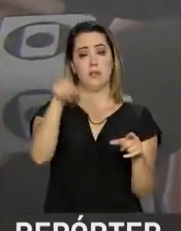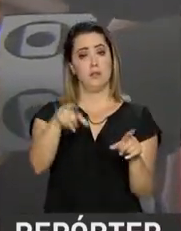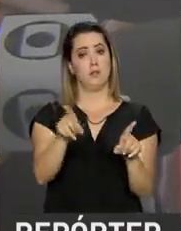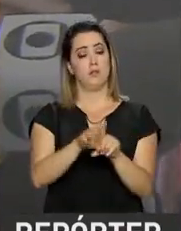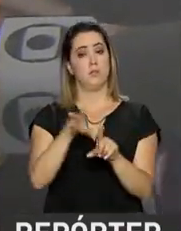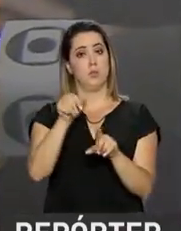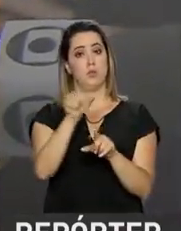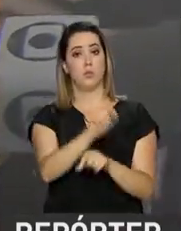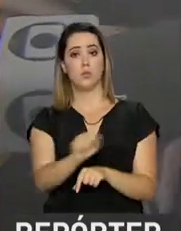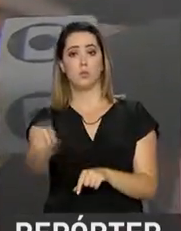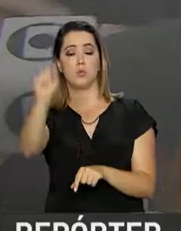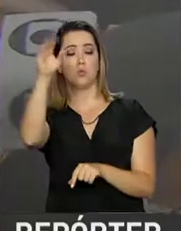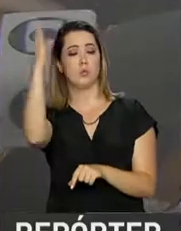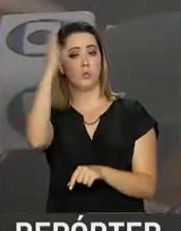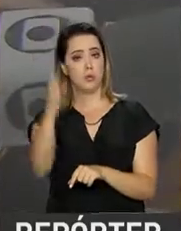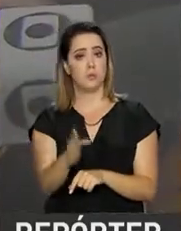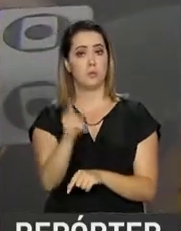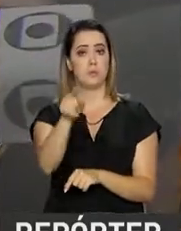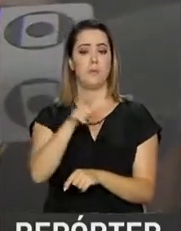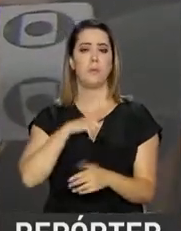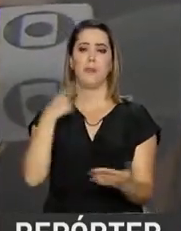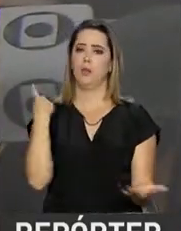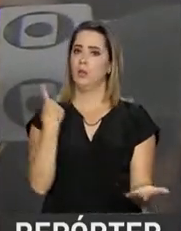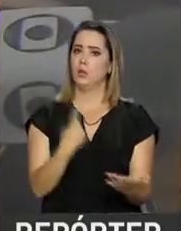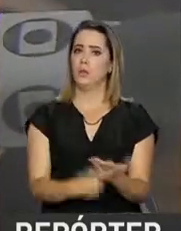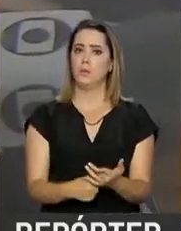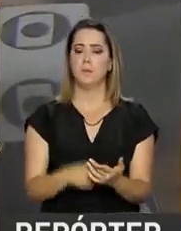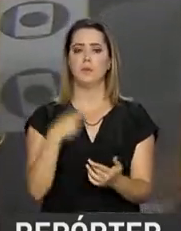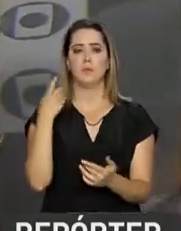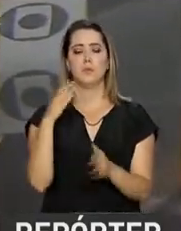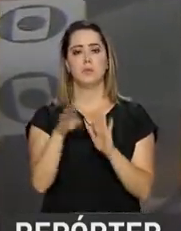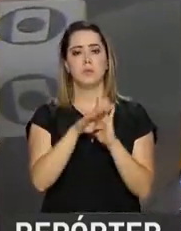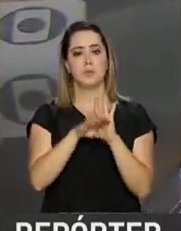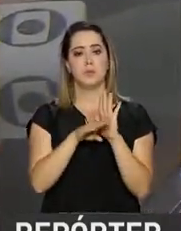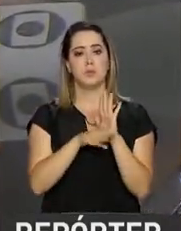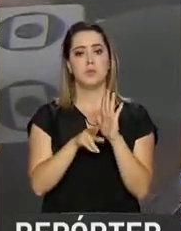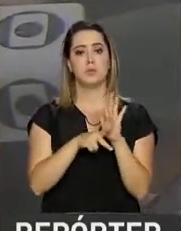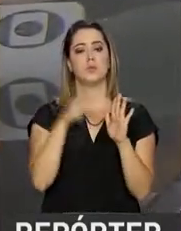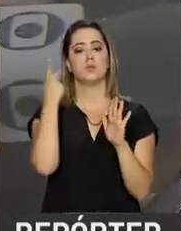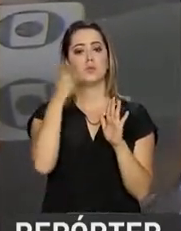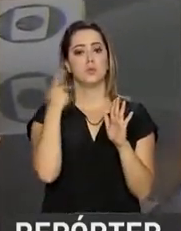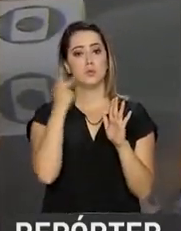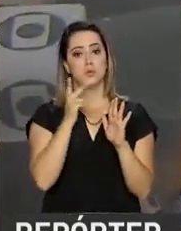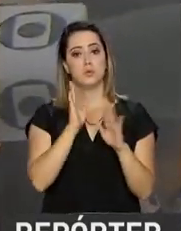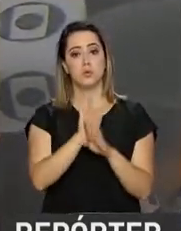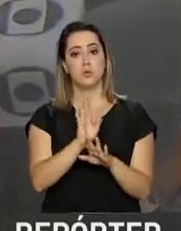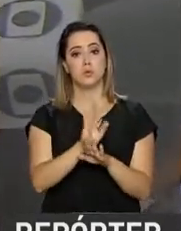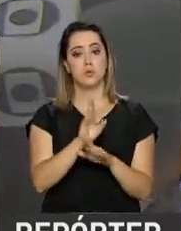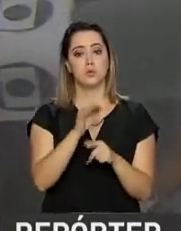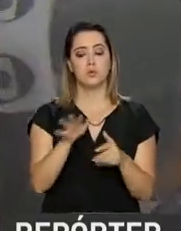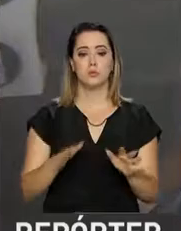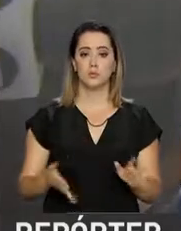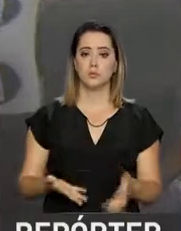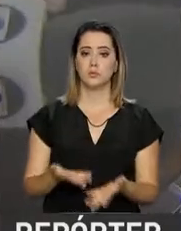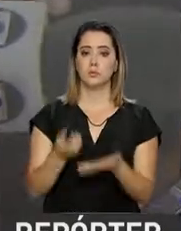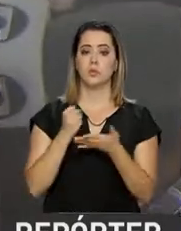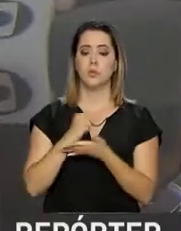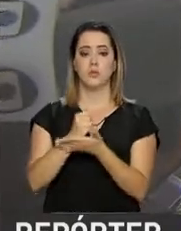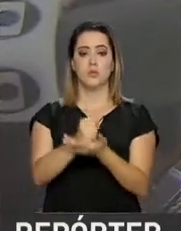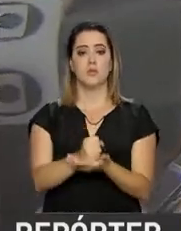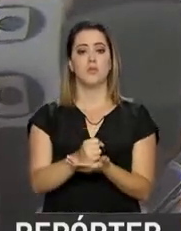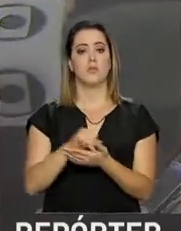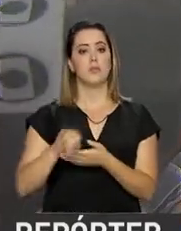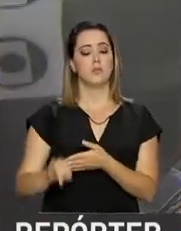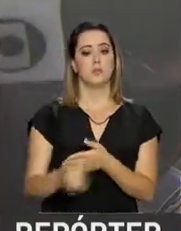do Brasil. E tem um compromisso, tem programas montados com políticas públicas que valoriza e oferece